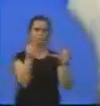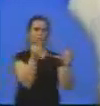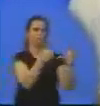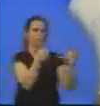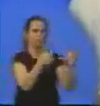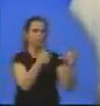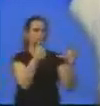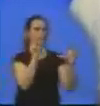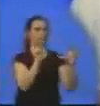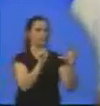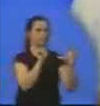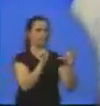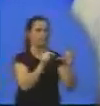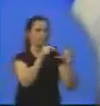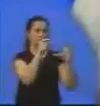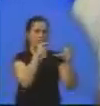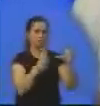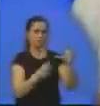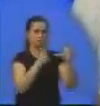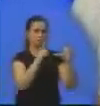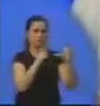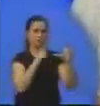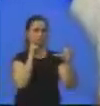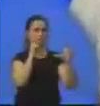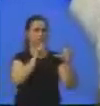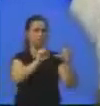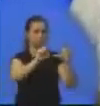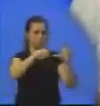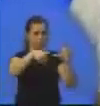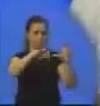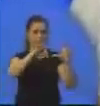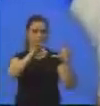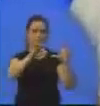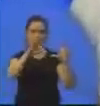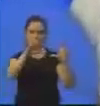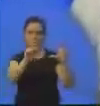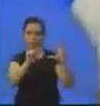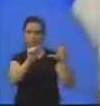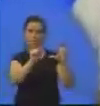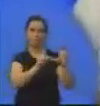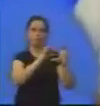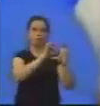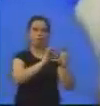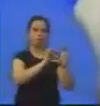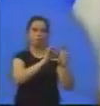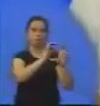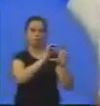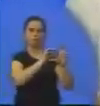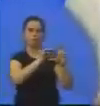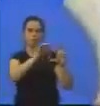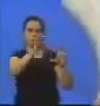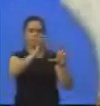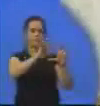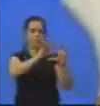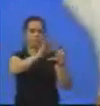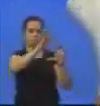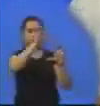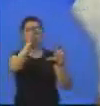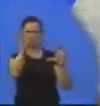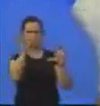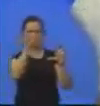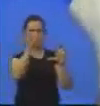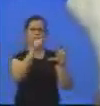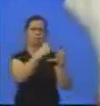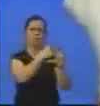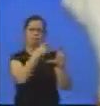primeiro o ponto em que eu tinha uma assíntota vertical, o ponto que estava fora do meu domínio. Então, está lá, o